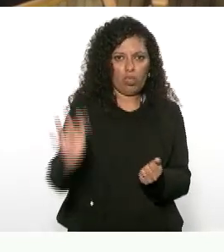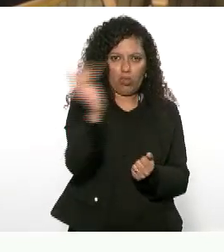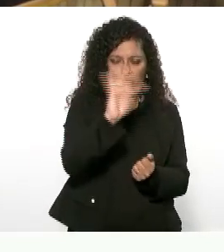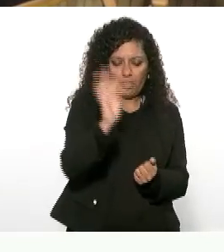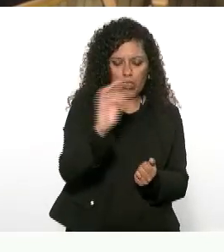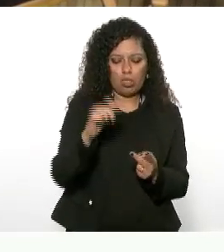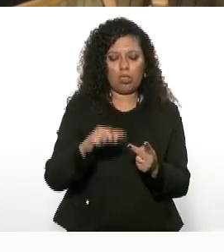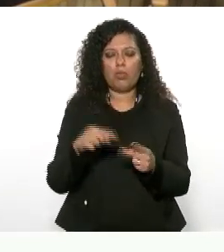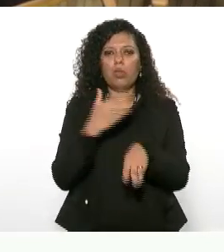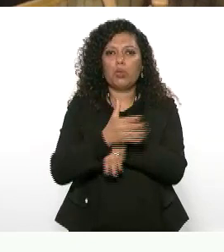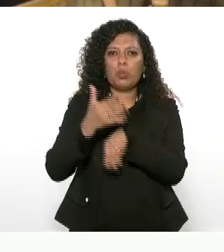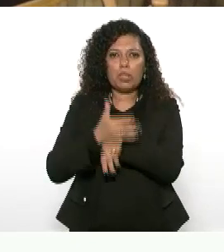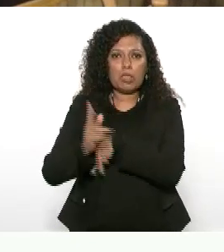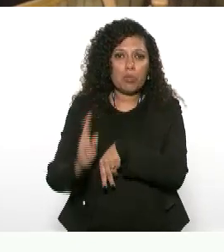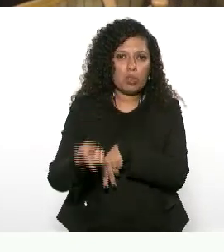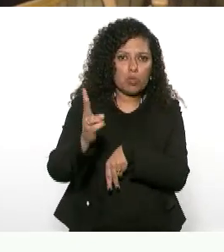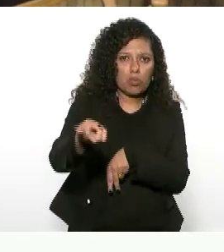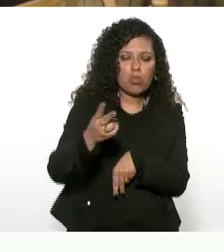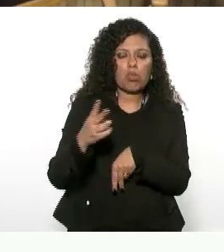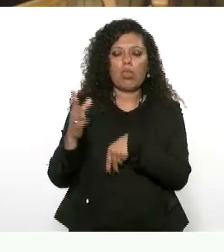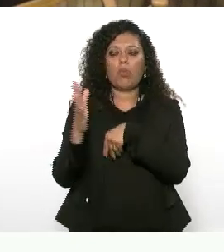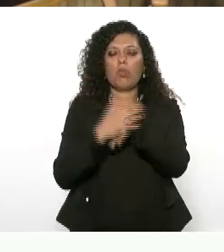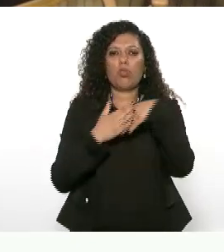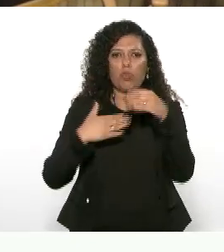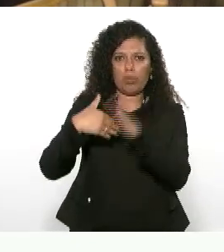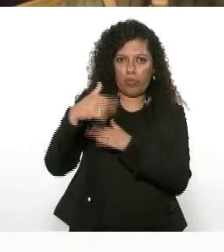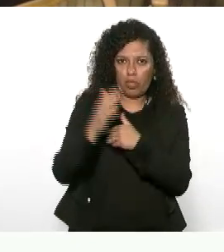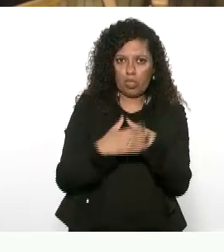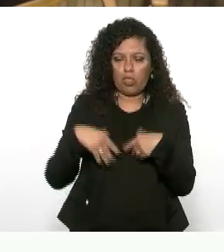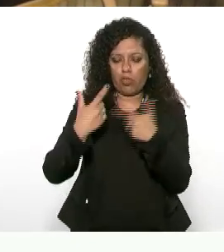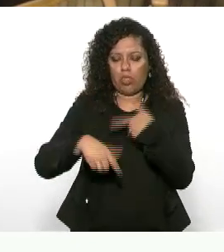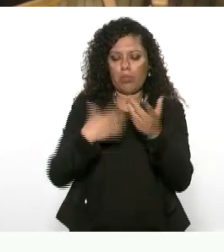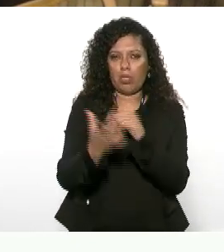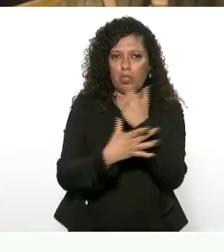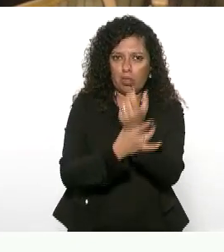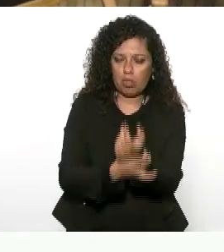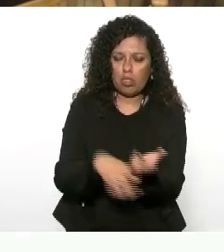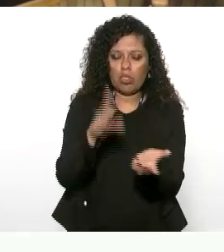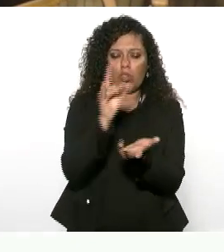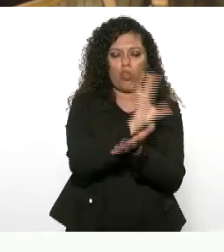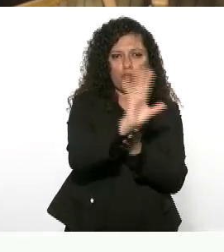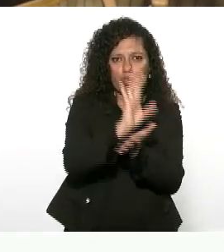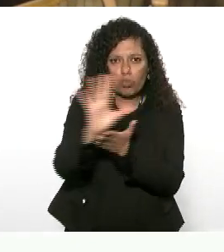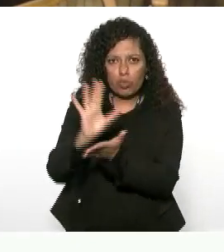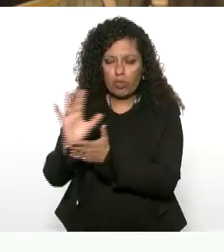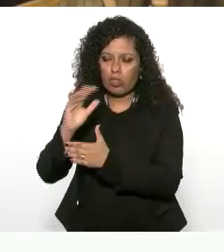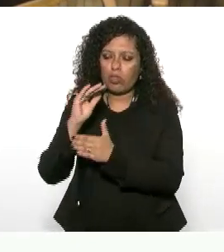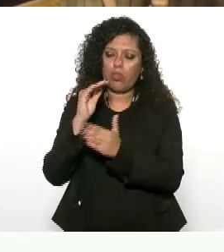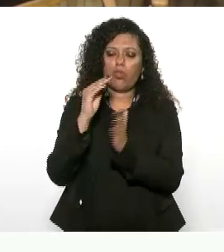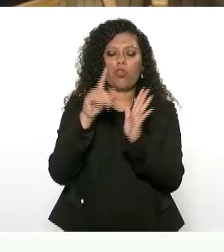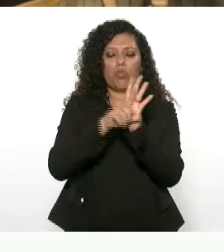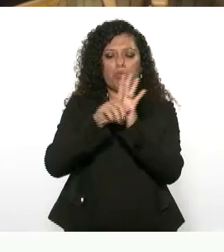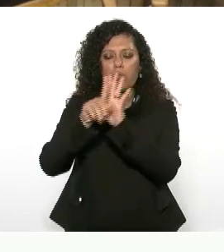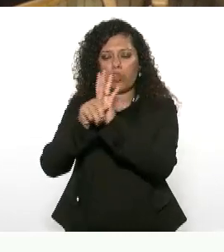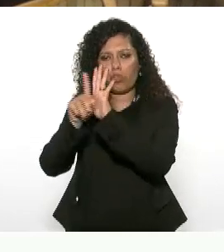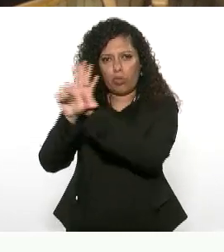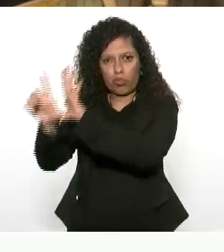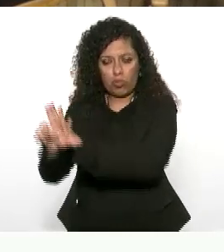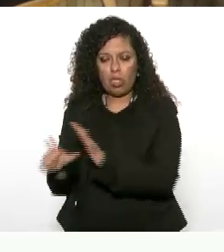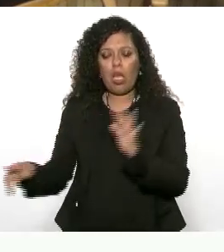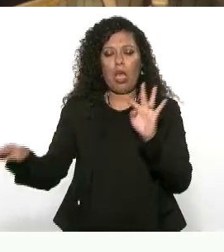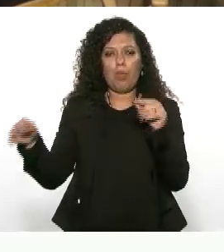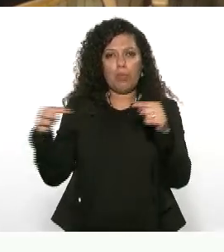formação e a capacitação continuada dos profissionais de segurança pública e os investimentos e desenvolvimento de projetos de inovação